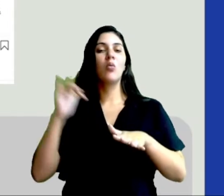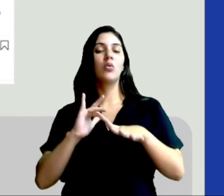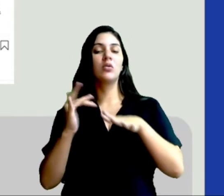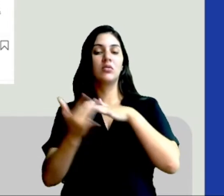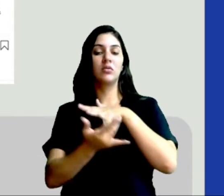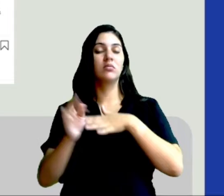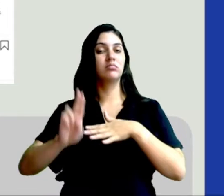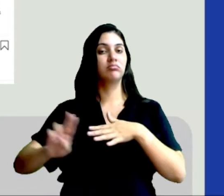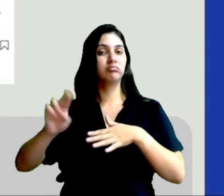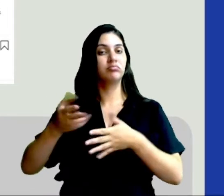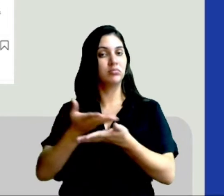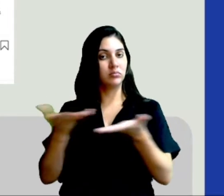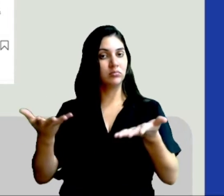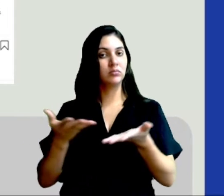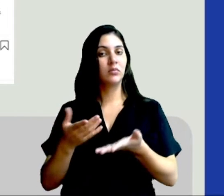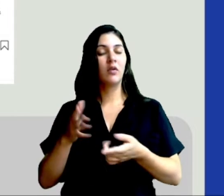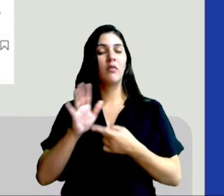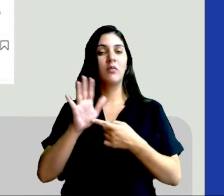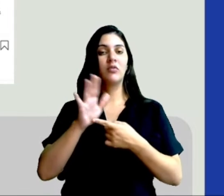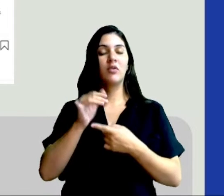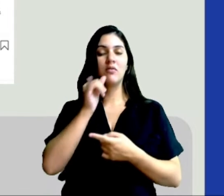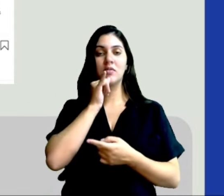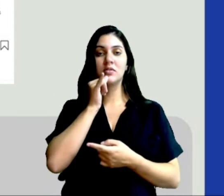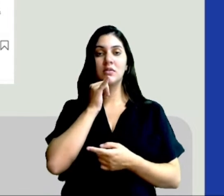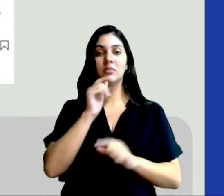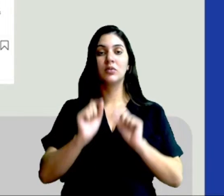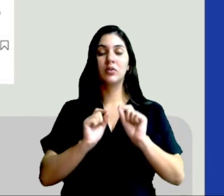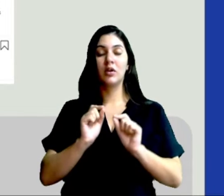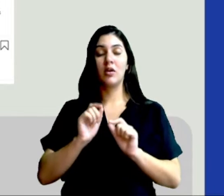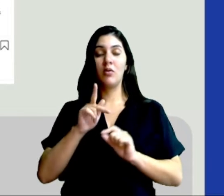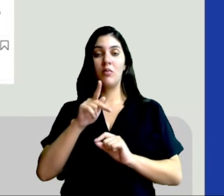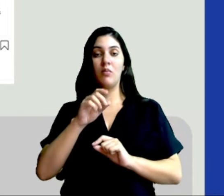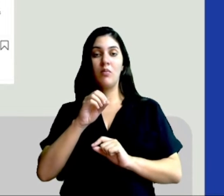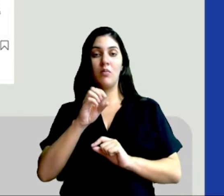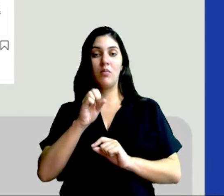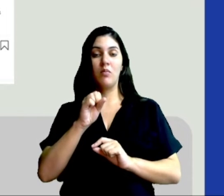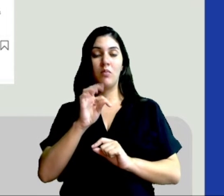vocês usam. Eu trouxe aqui um exemplo de um post